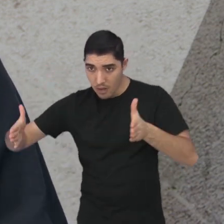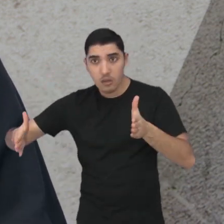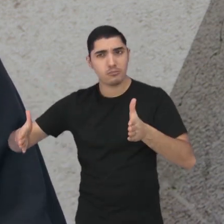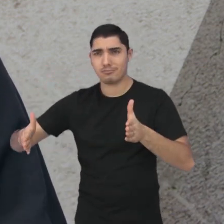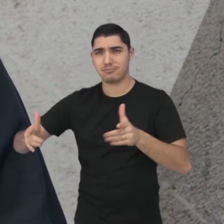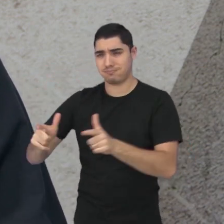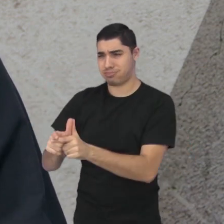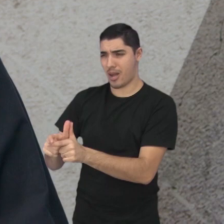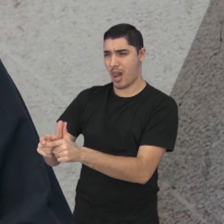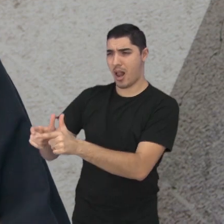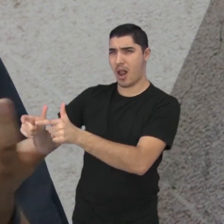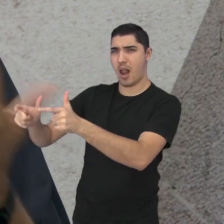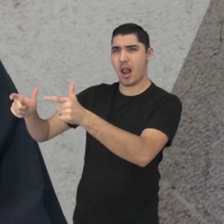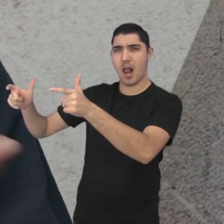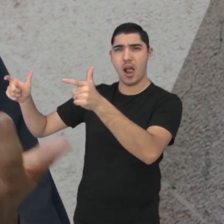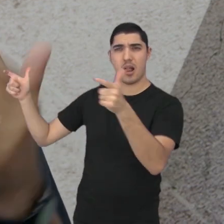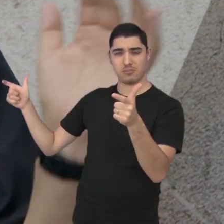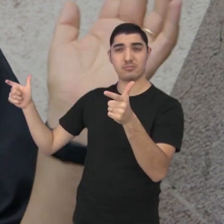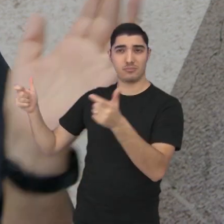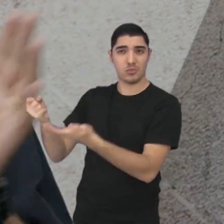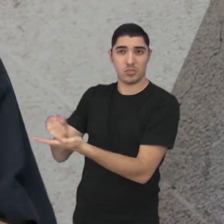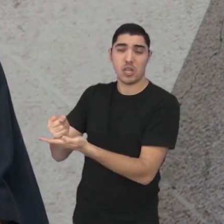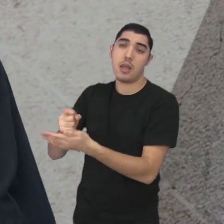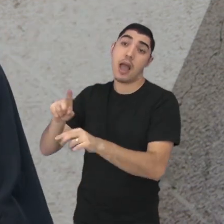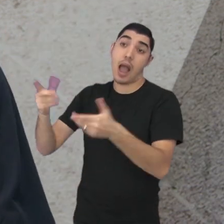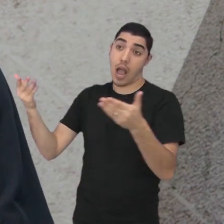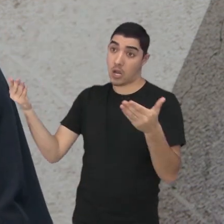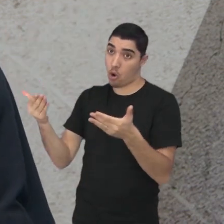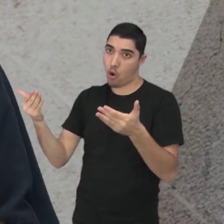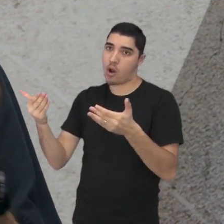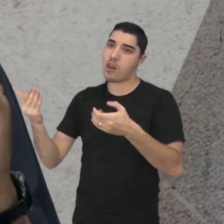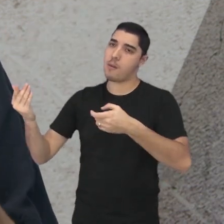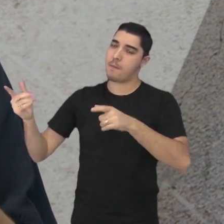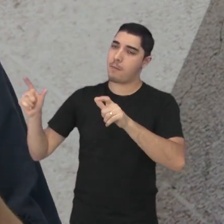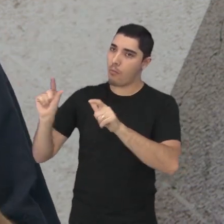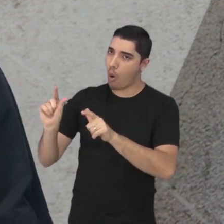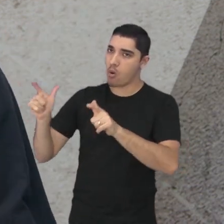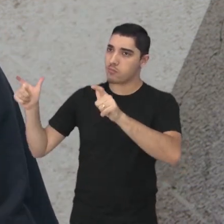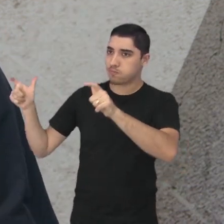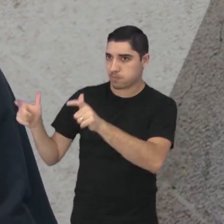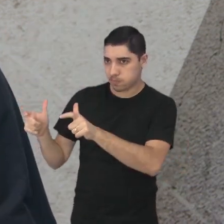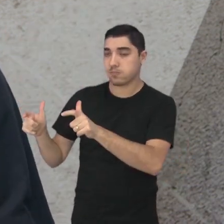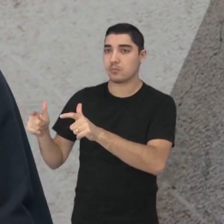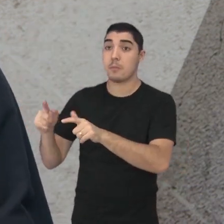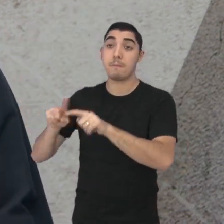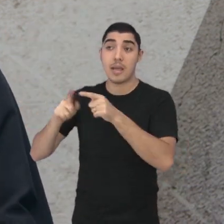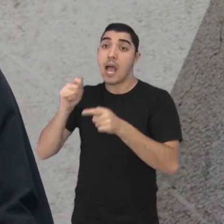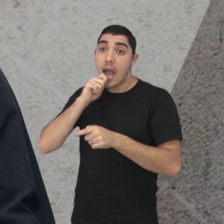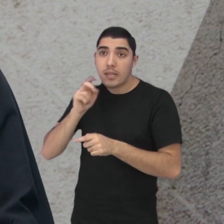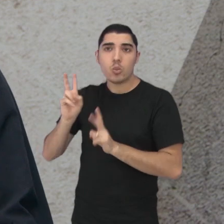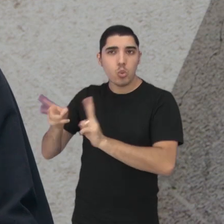Agora deu uma desacelerada, obviamente, né? A economia voltou ali, mas ele continua